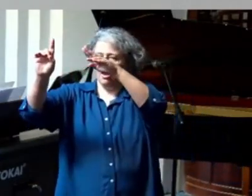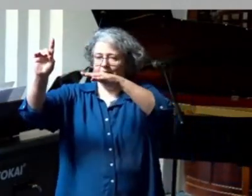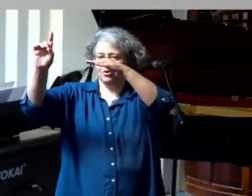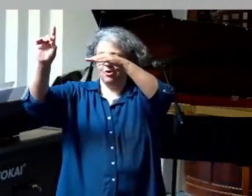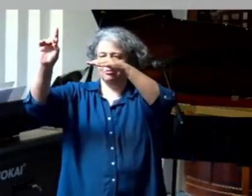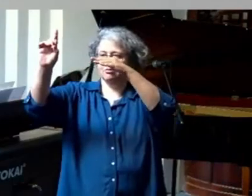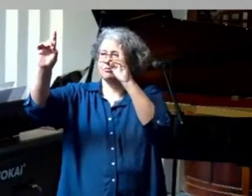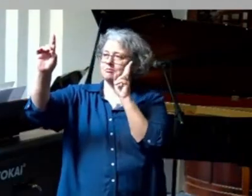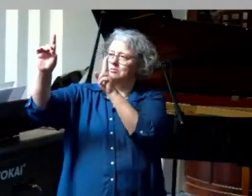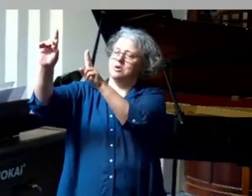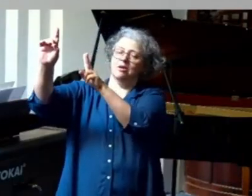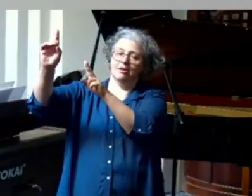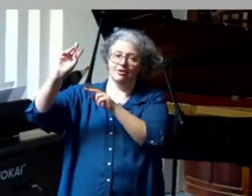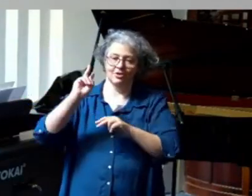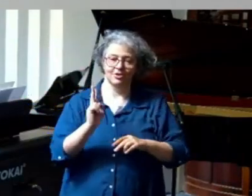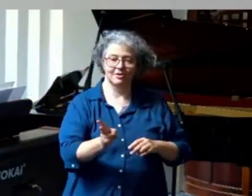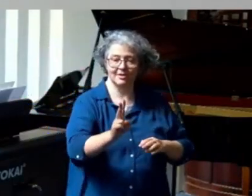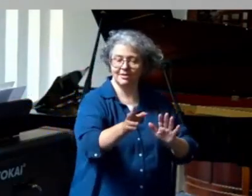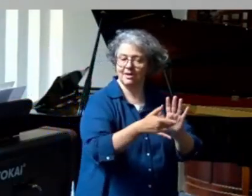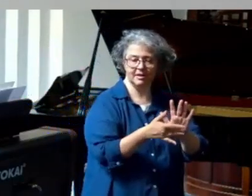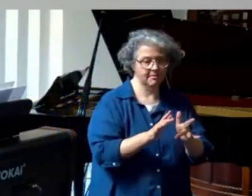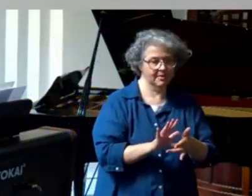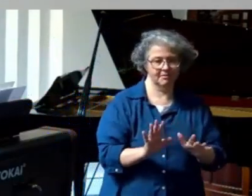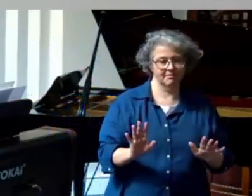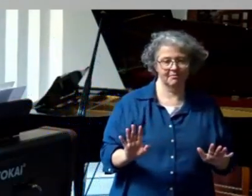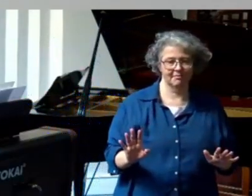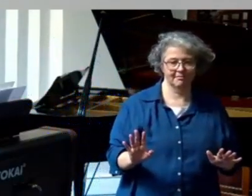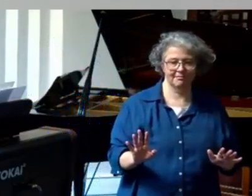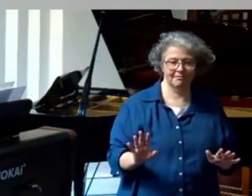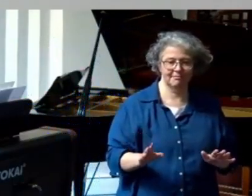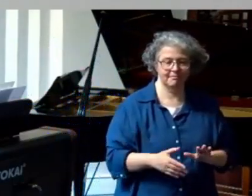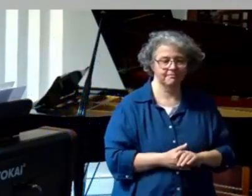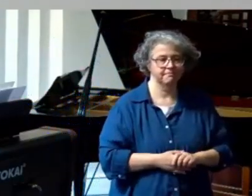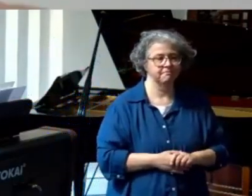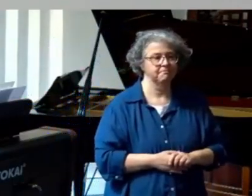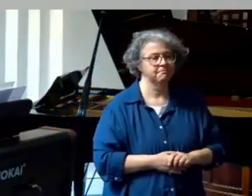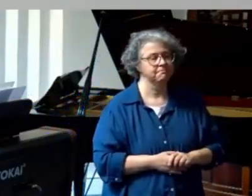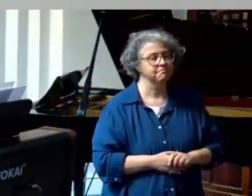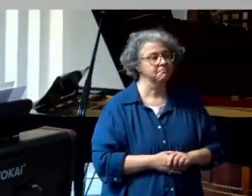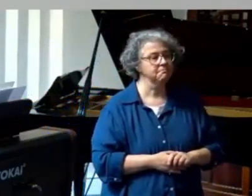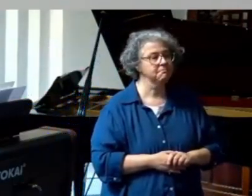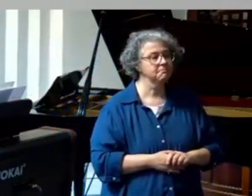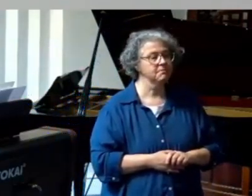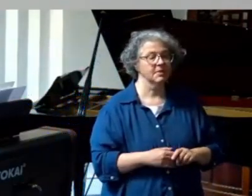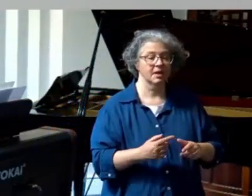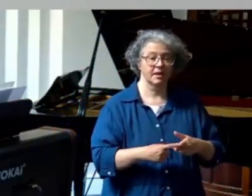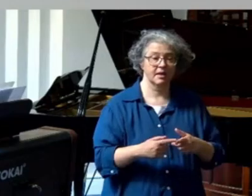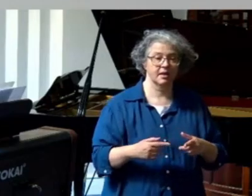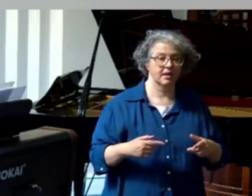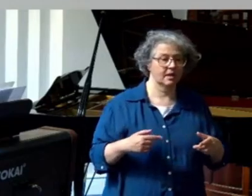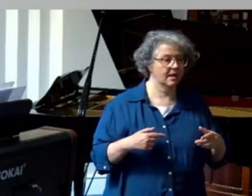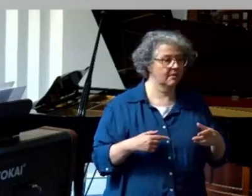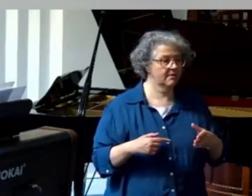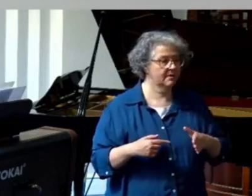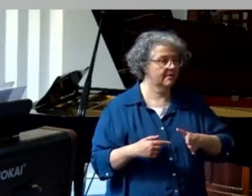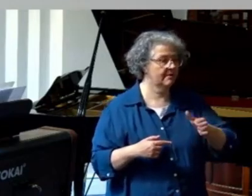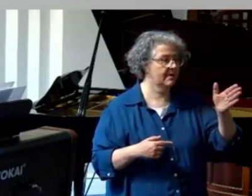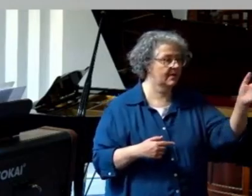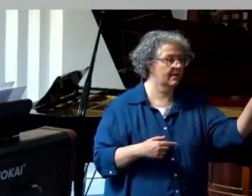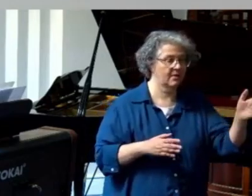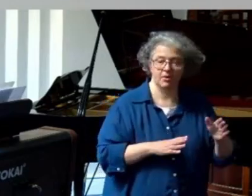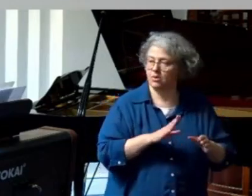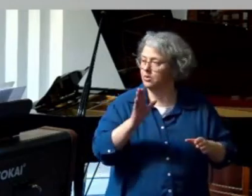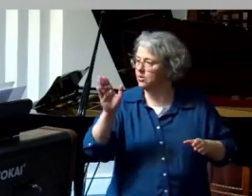você for adulto, não estiver aqui nesta igreja, talvez se casará, seguirá para outro caminho, outro lugar, onde